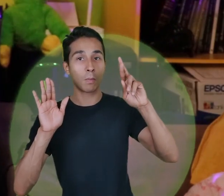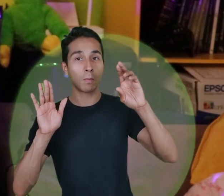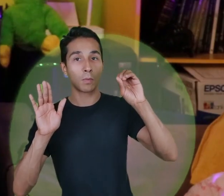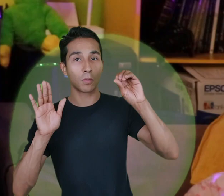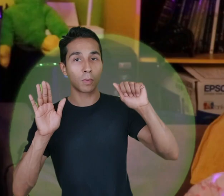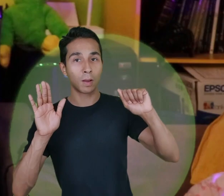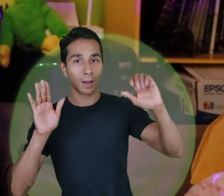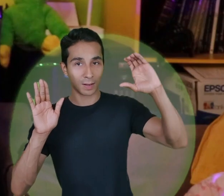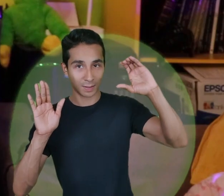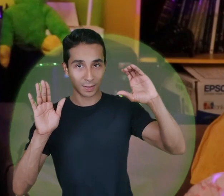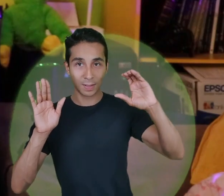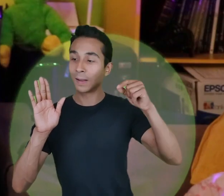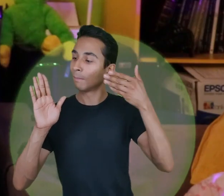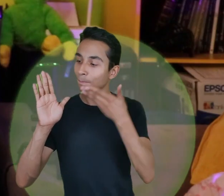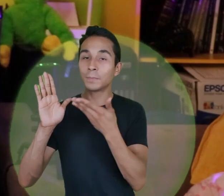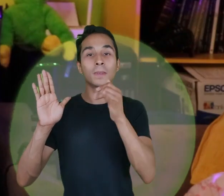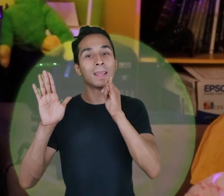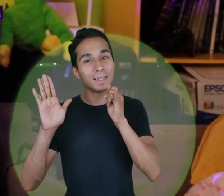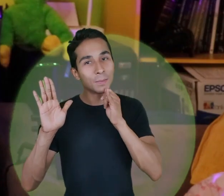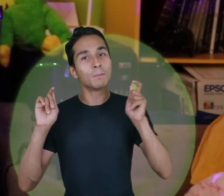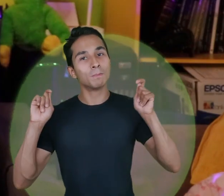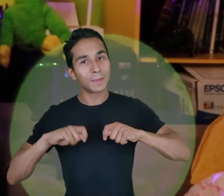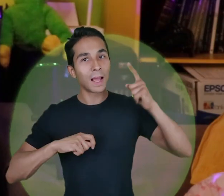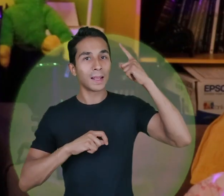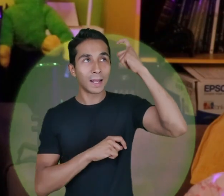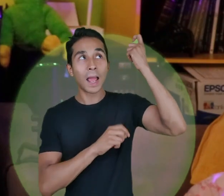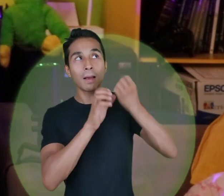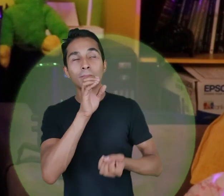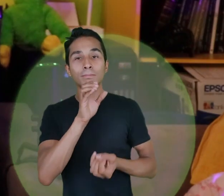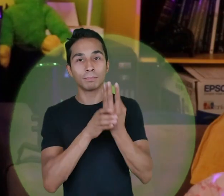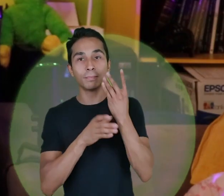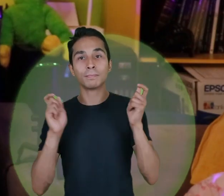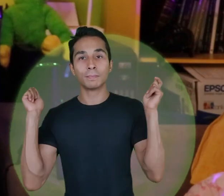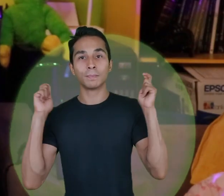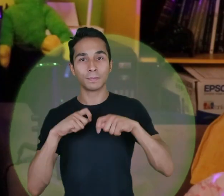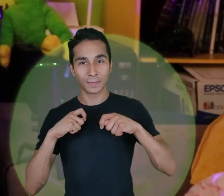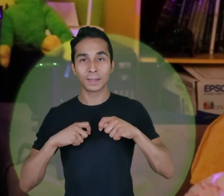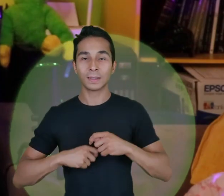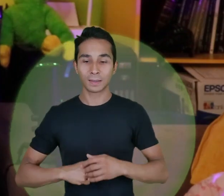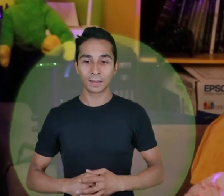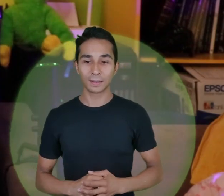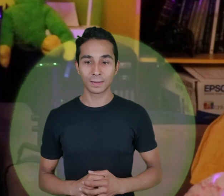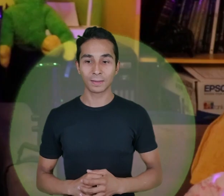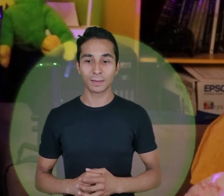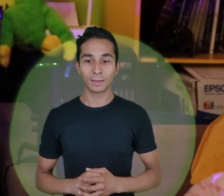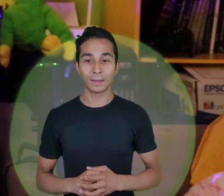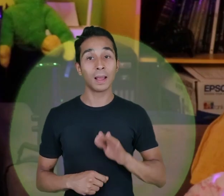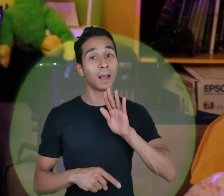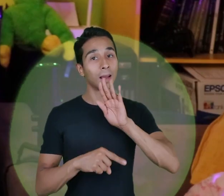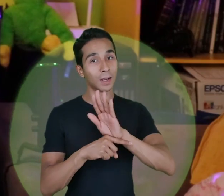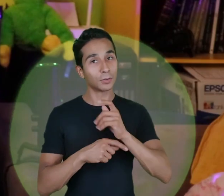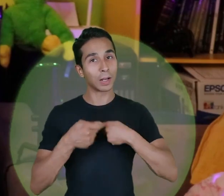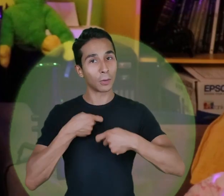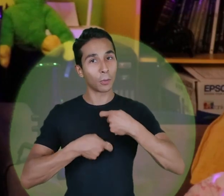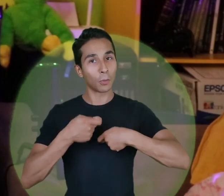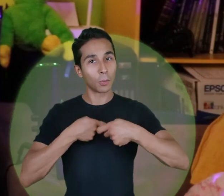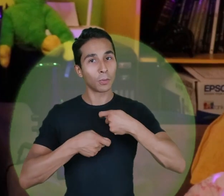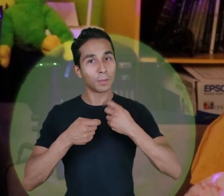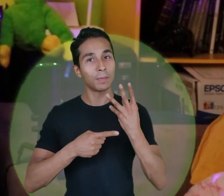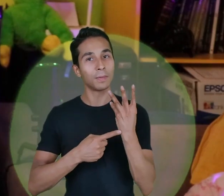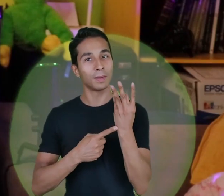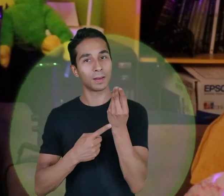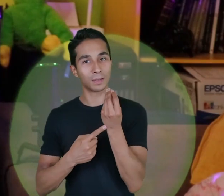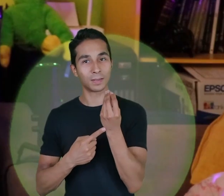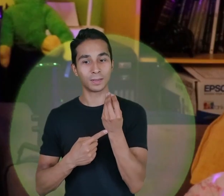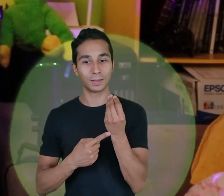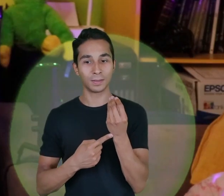né? E o PROAC tipo, é um exemplo, né, de como é possível realizar uma ideia, de como isso fortalece toda a economia criativa,